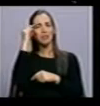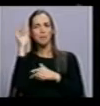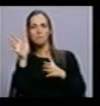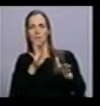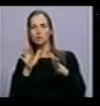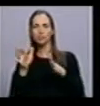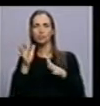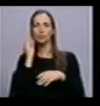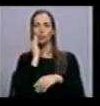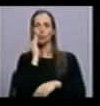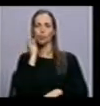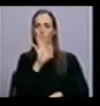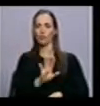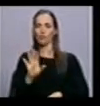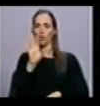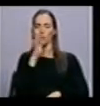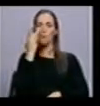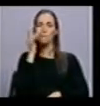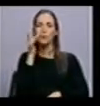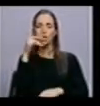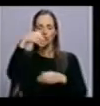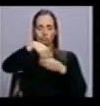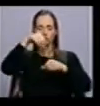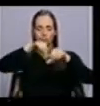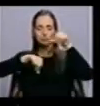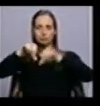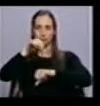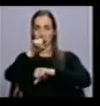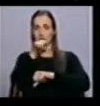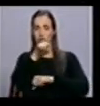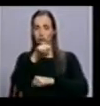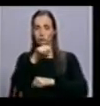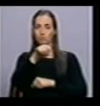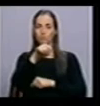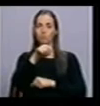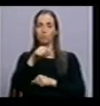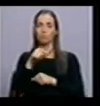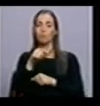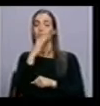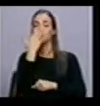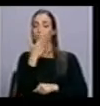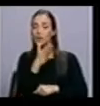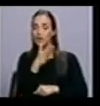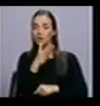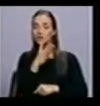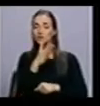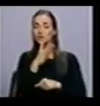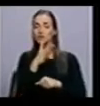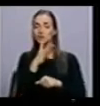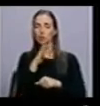da forma, do brilho, da constituição deste corpo. E, aparentemente, é um corpo com uma